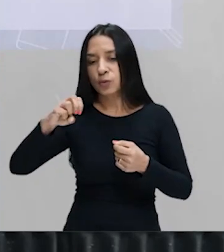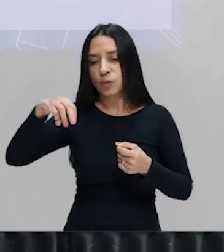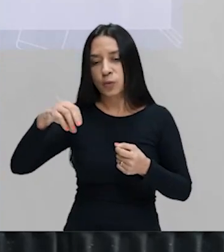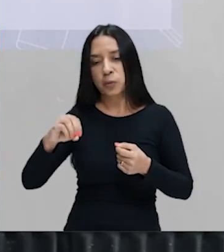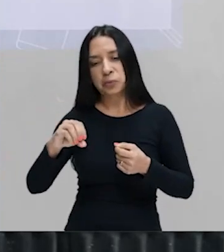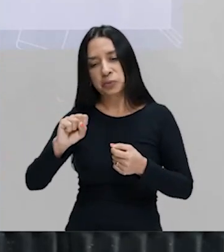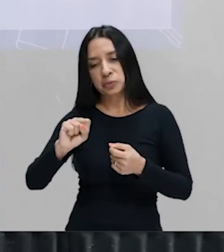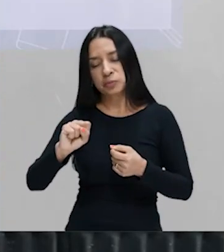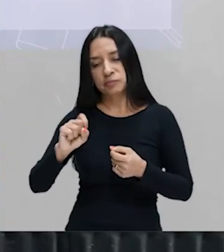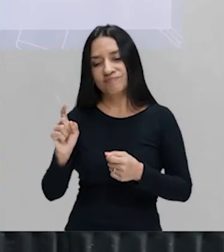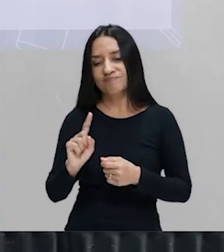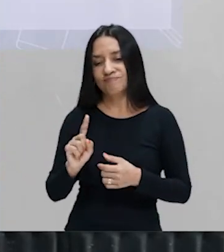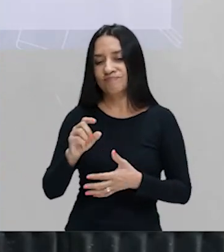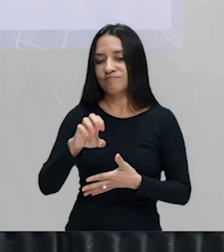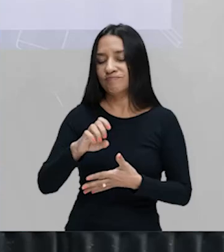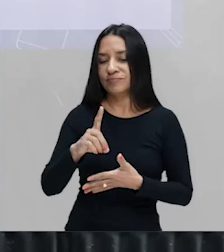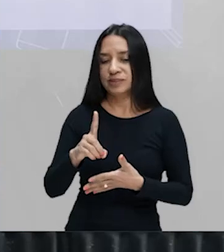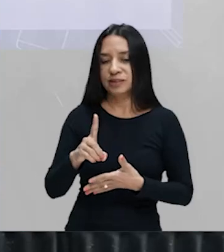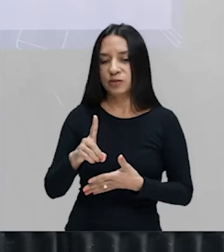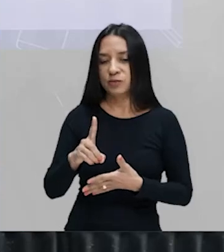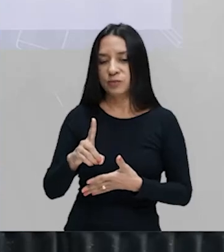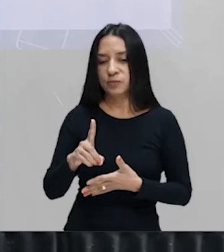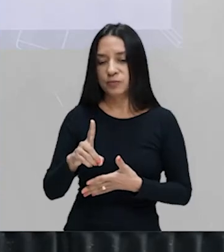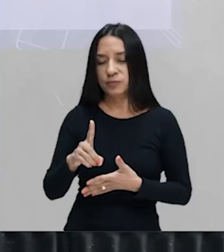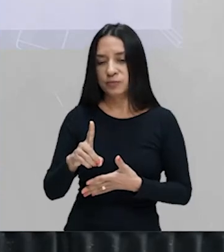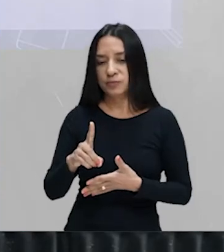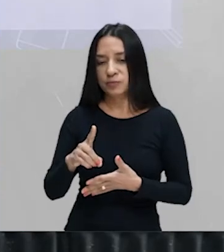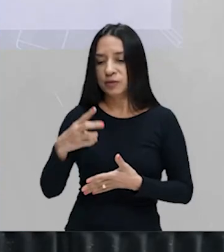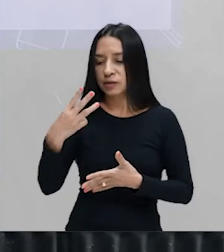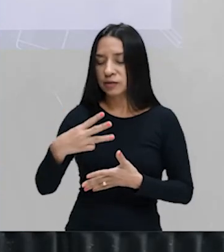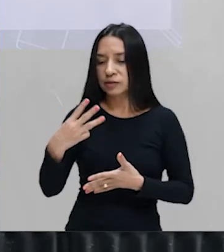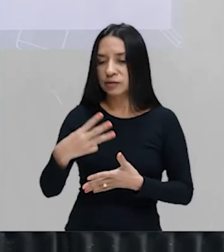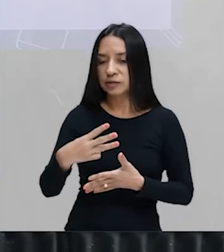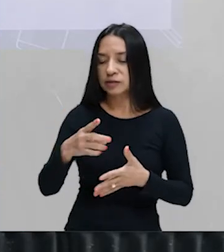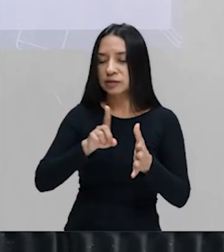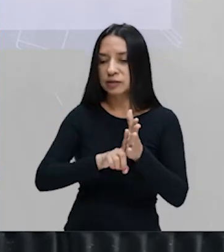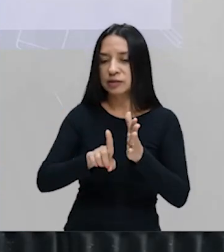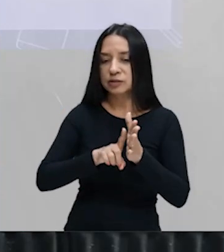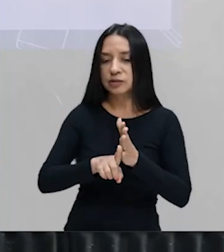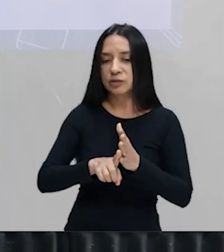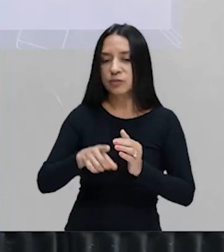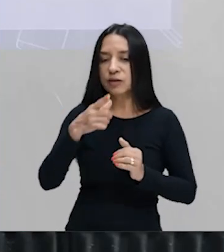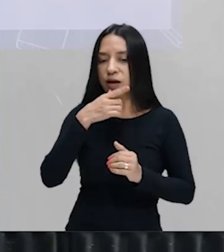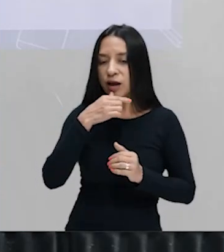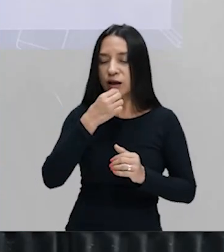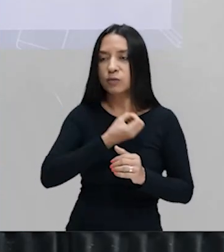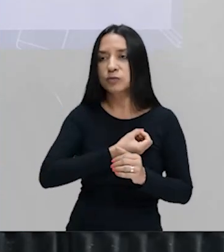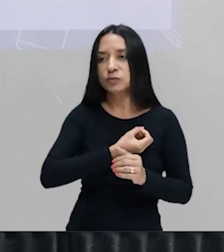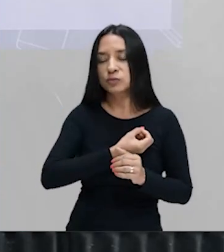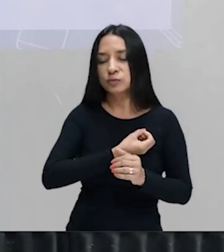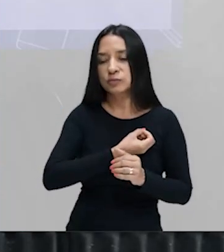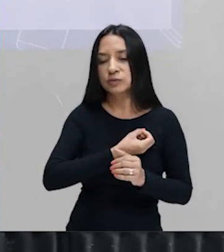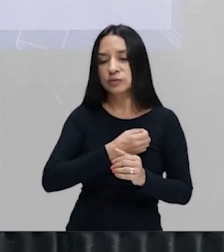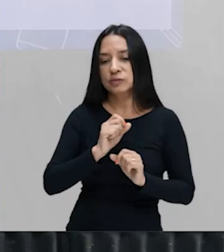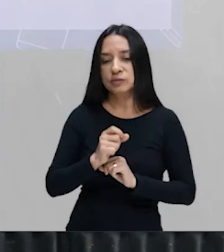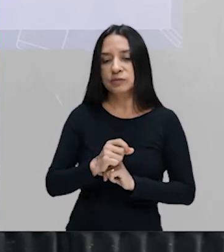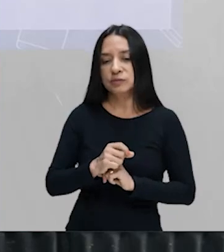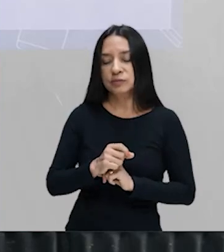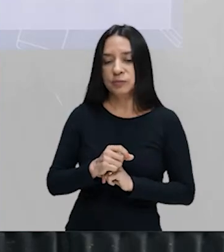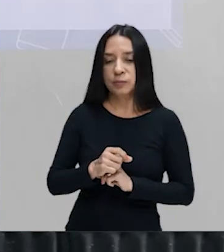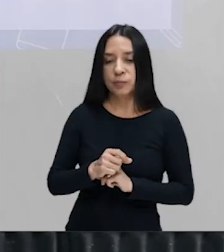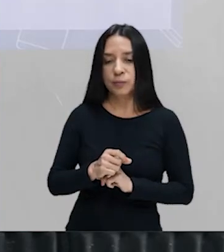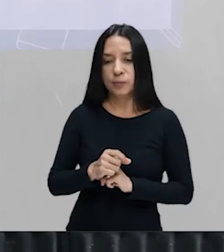física, necessariamente não. Nessa terceira questão, aí você vê a água e os números. Bom, Tales disse que